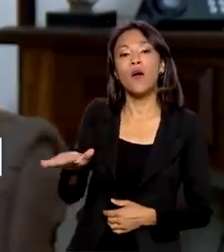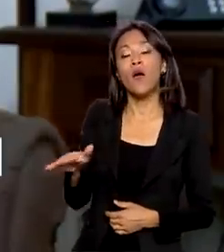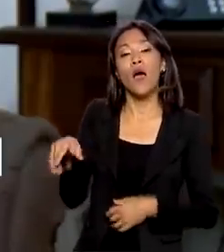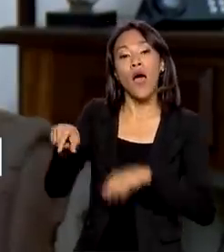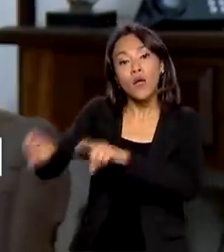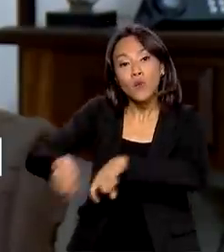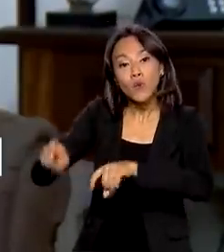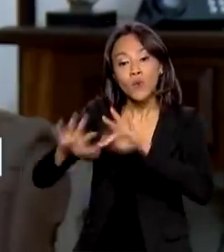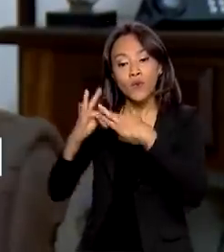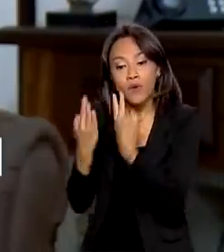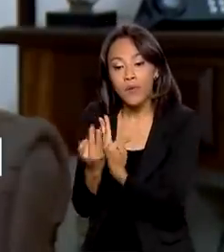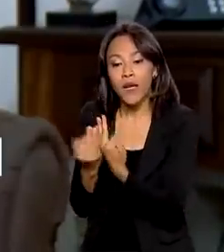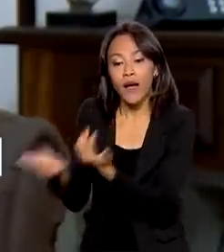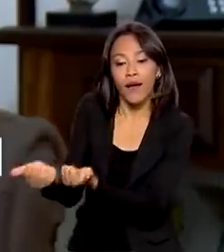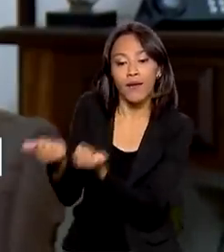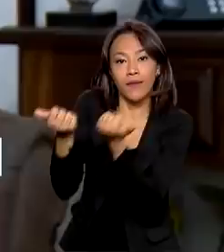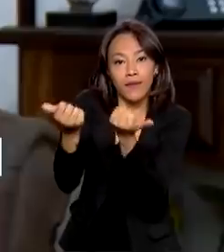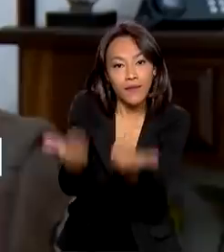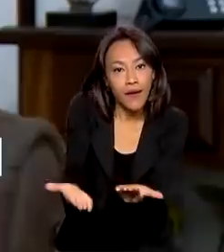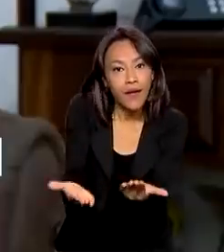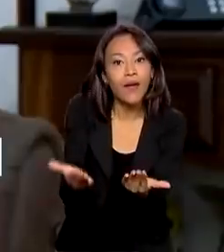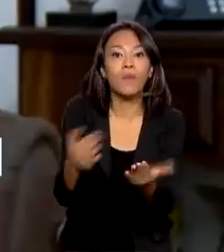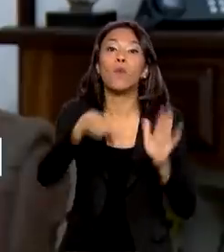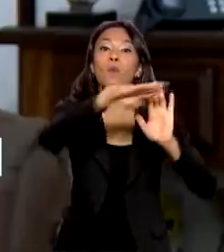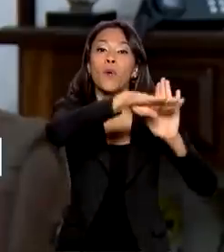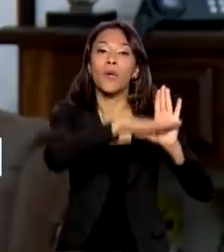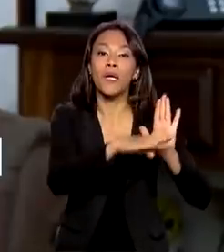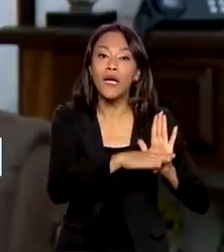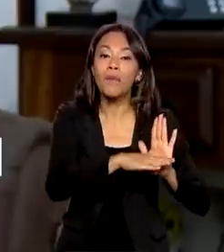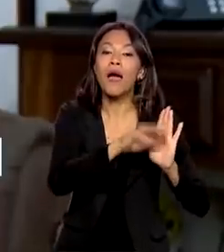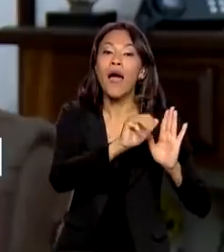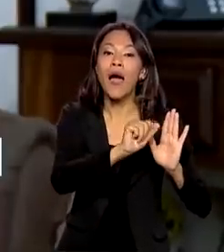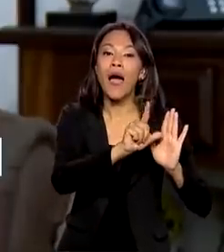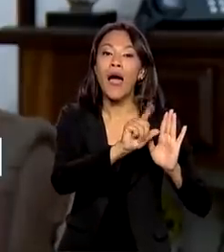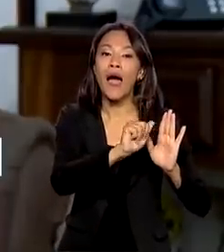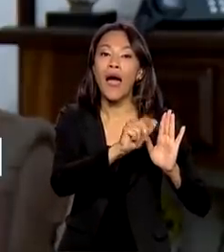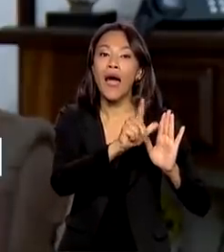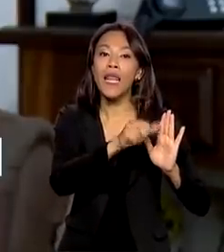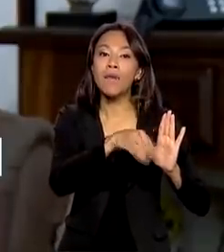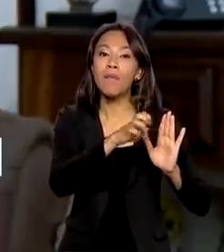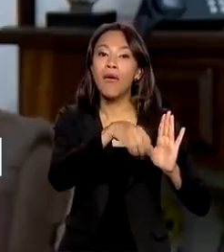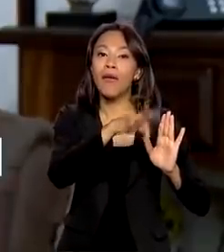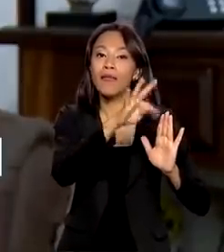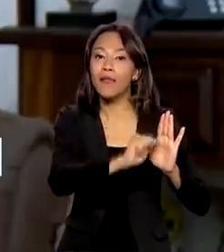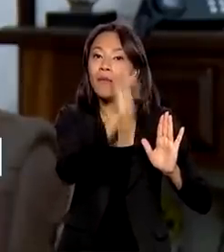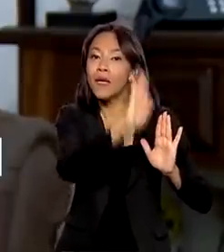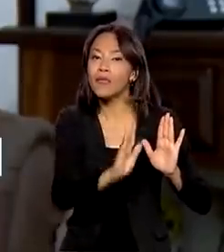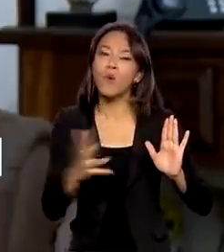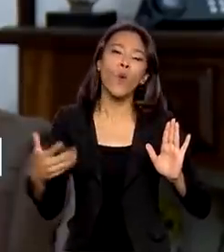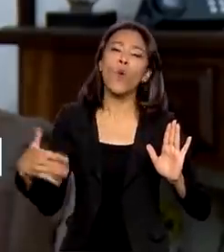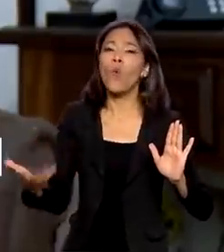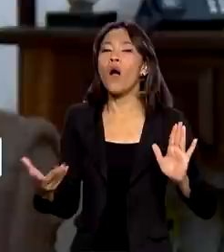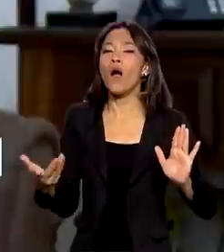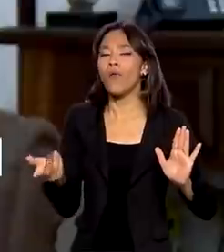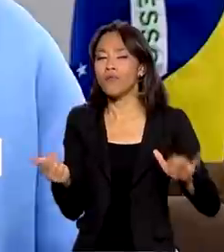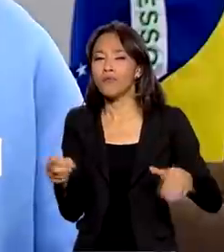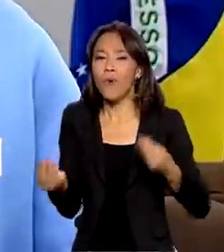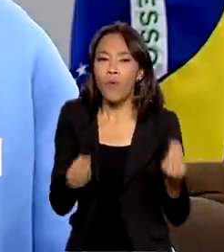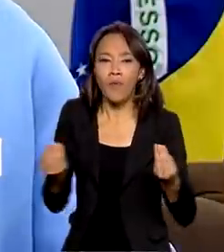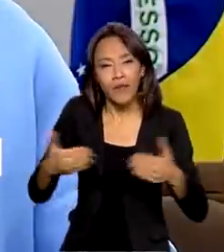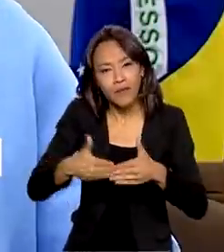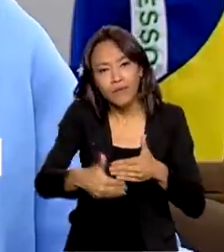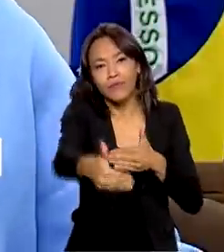vão fornecer alimentos para o programa alimenta Brasil que já foi regulamentado qual a importância desse programa para desenvolver a agricultura familiar